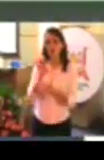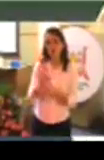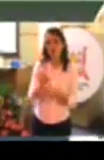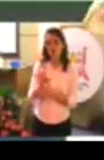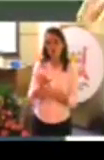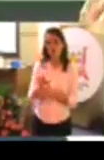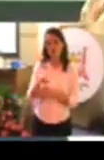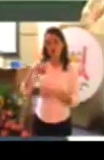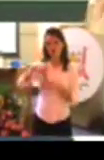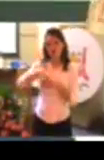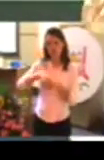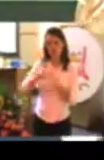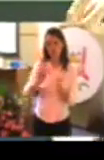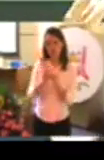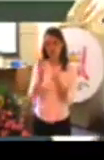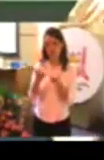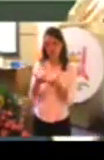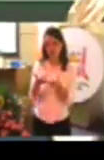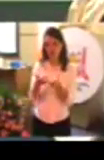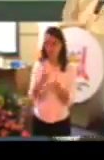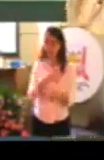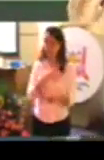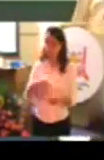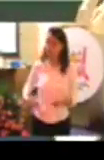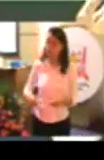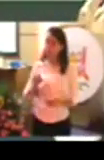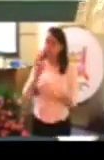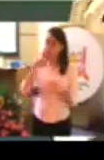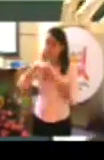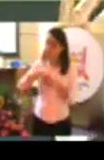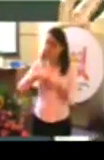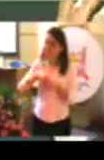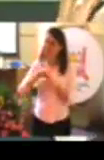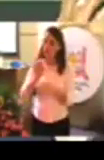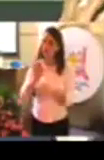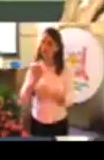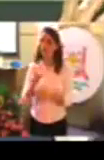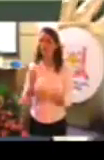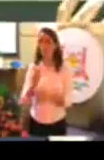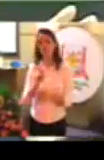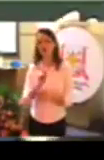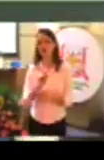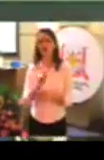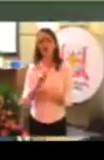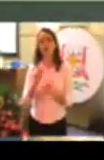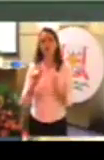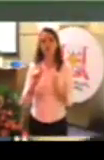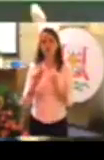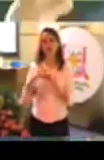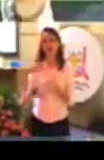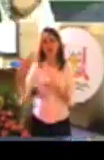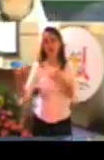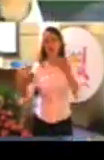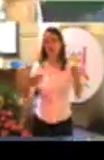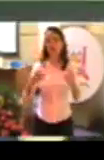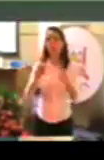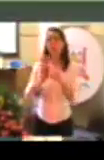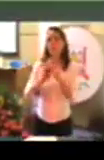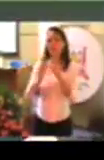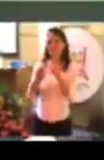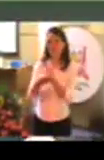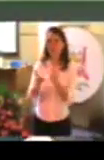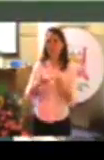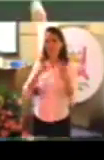somente aqui dentro da Câmara. Não. A escola não tem que ficar dentro da Câmara. A escola tem que ir ao encontro